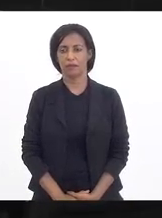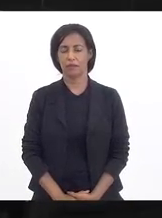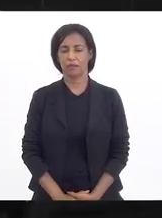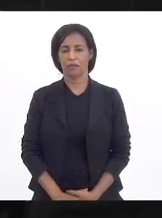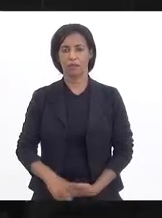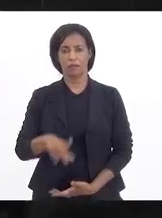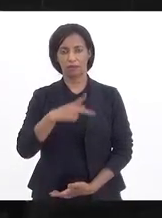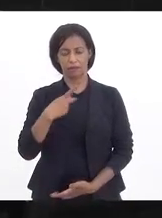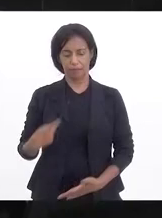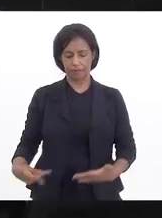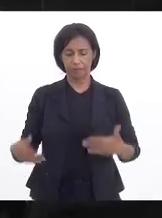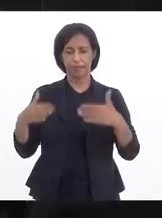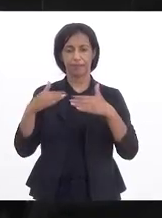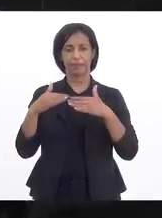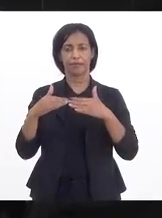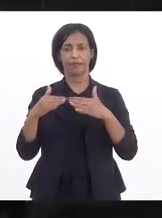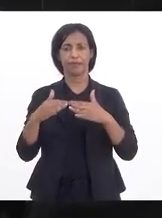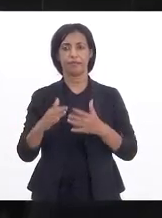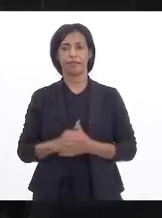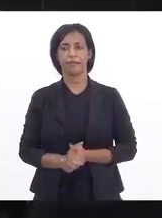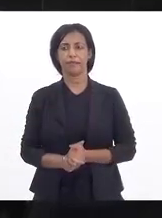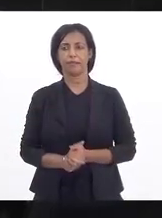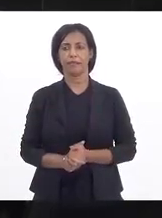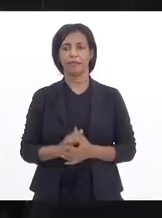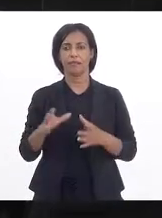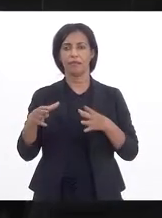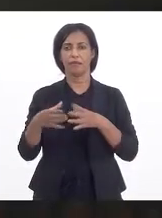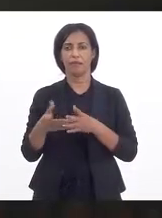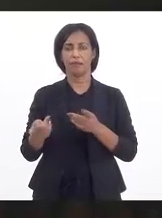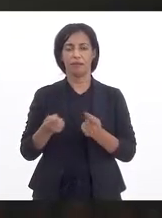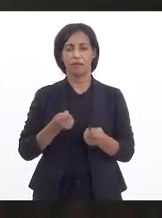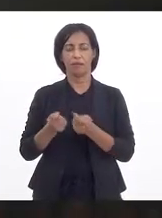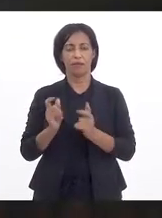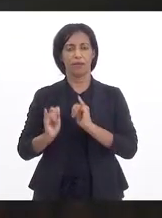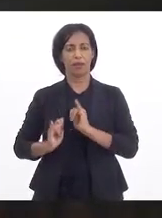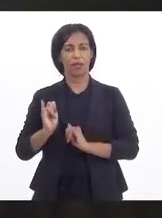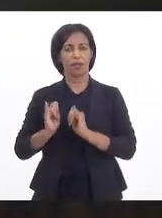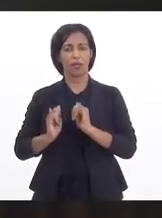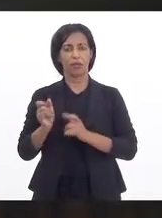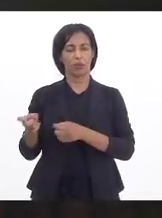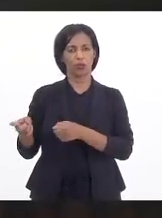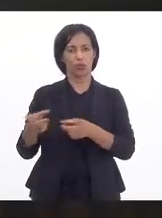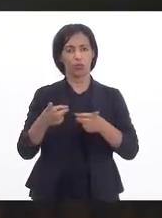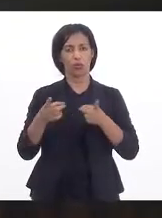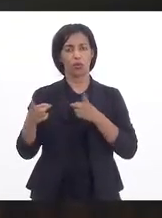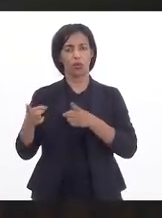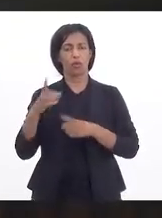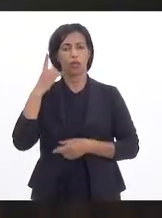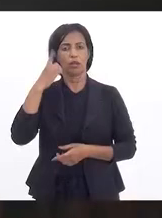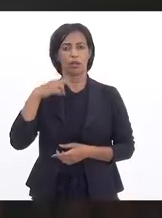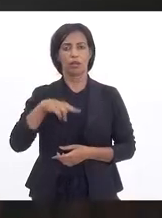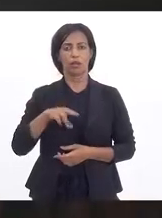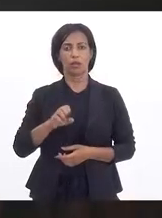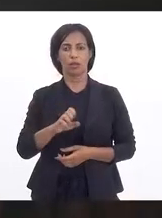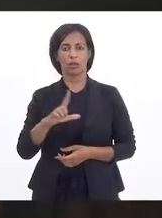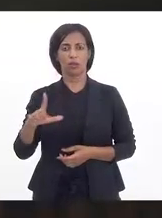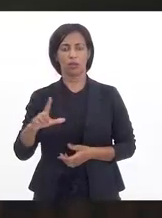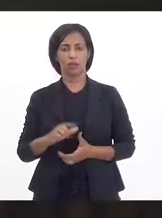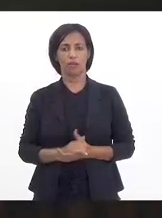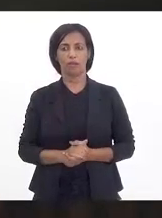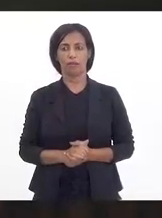o presidente favorável e pela comissão de Economia Indústria e Comércio o deputado Noel de Carvalho